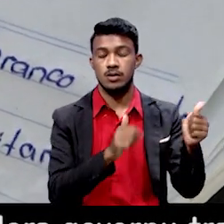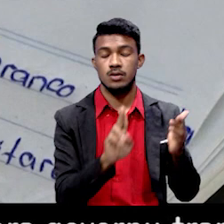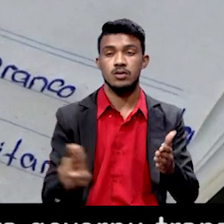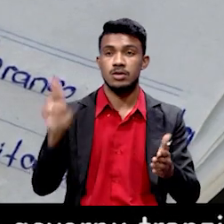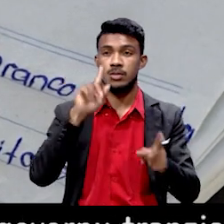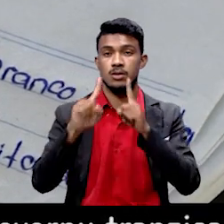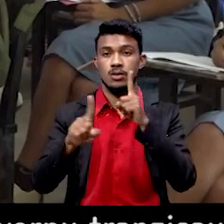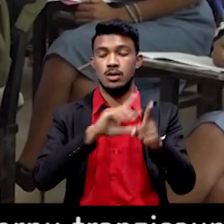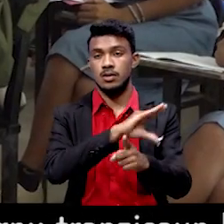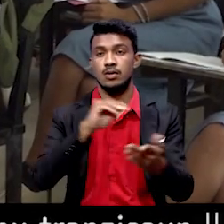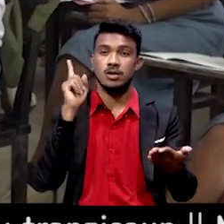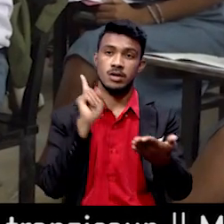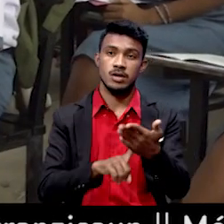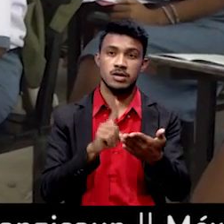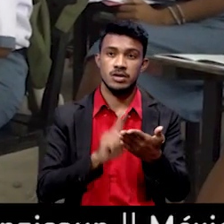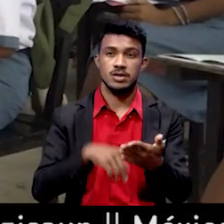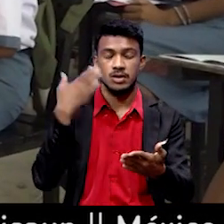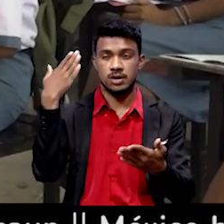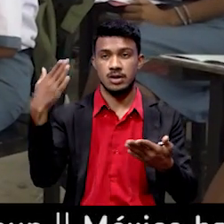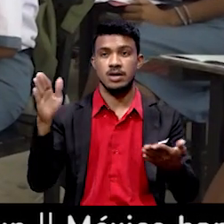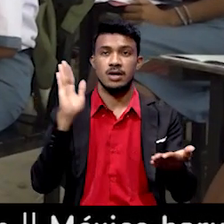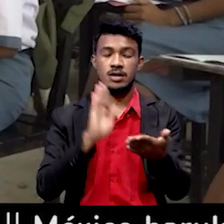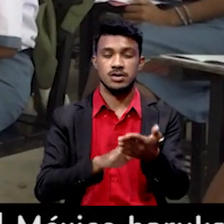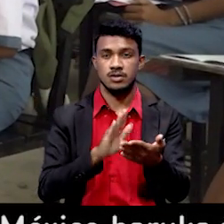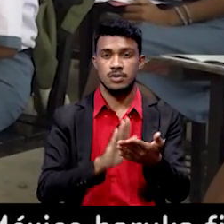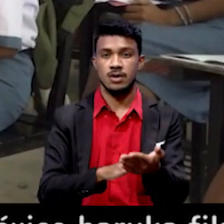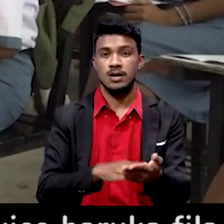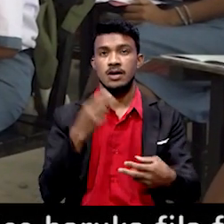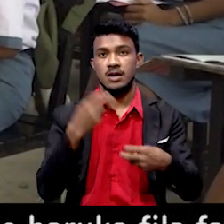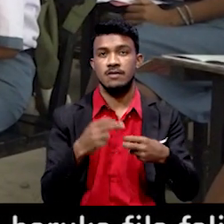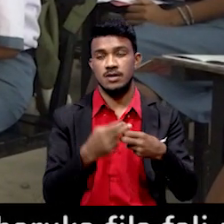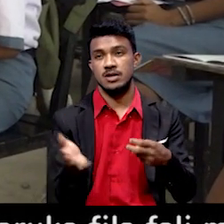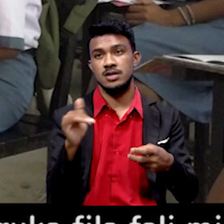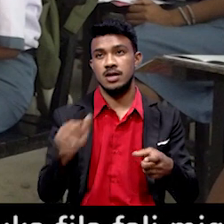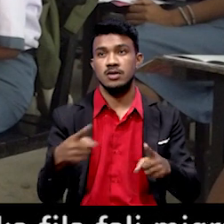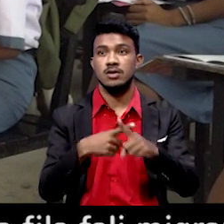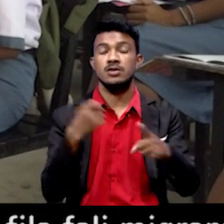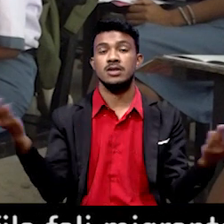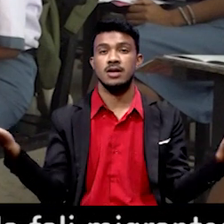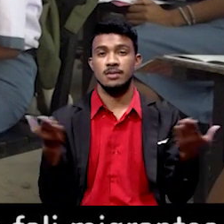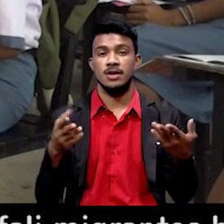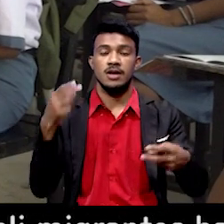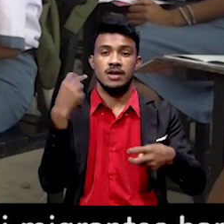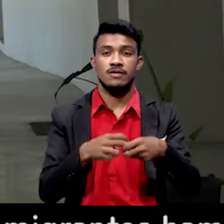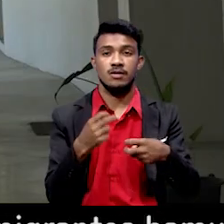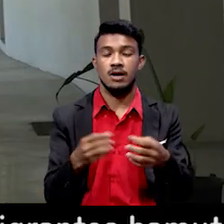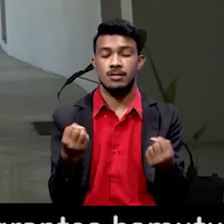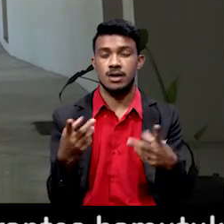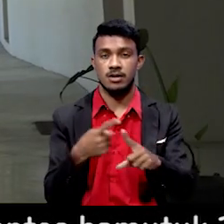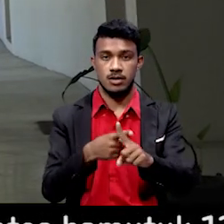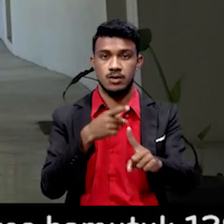no discussão iha acadêmica. No dificuldade sirane, mas husi nebe, dificuldade hirakne mai